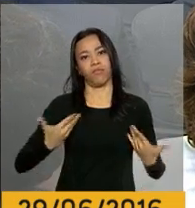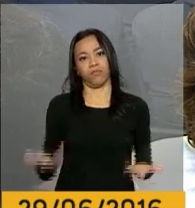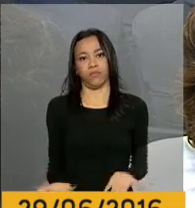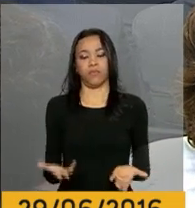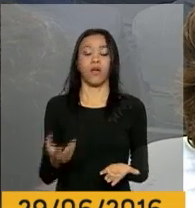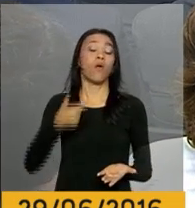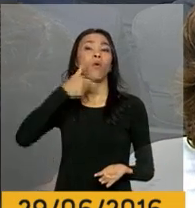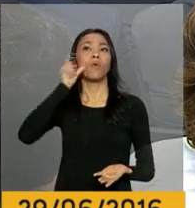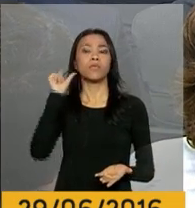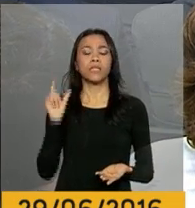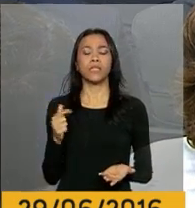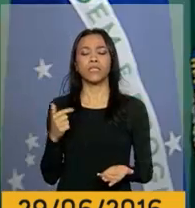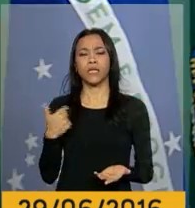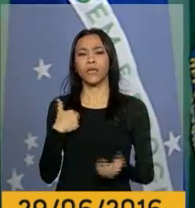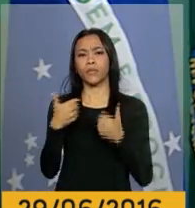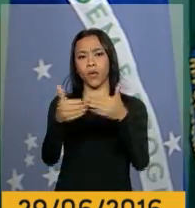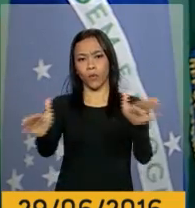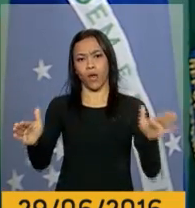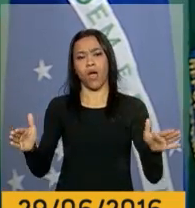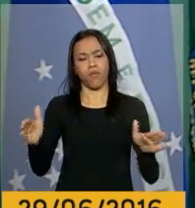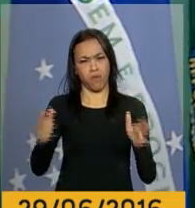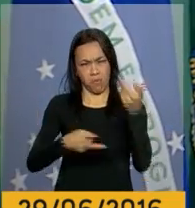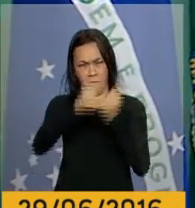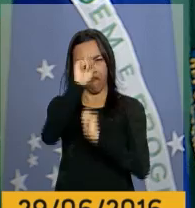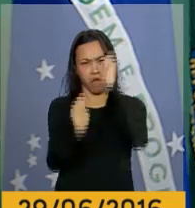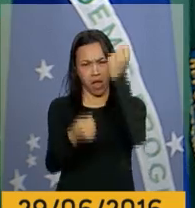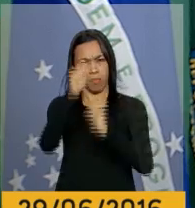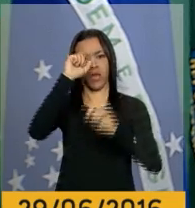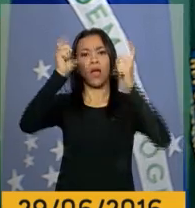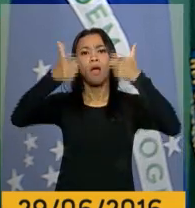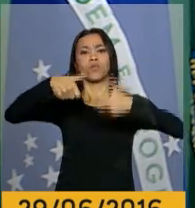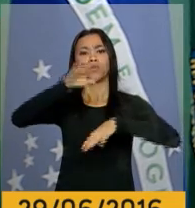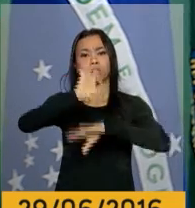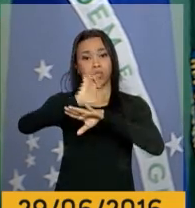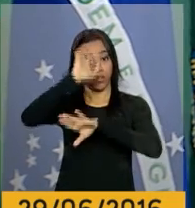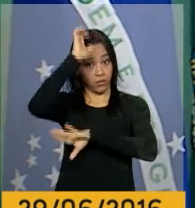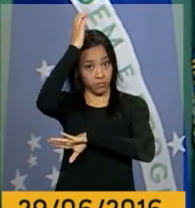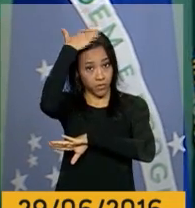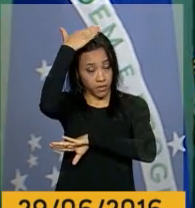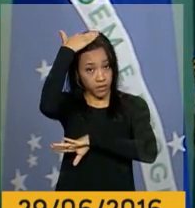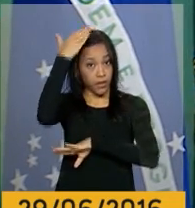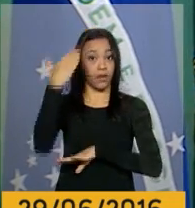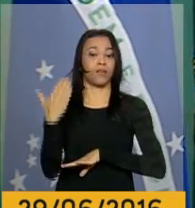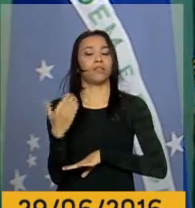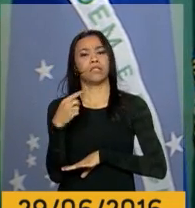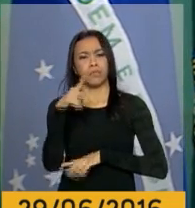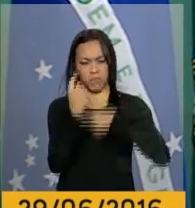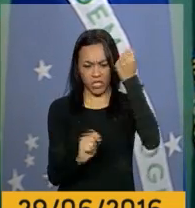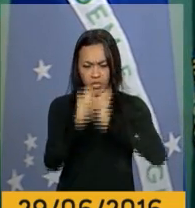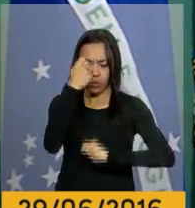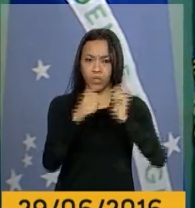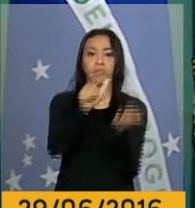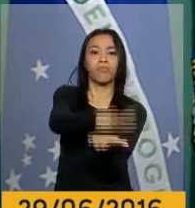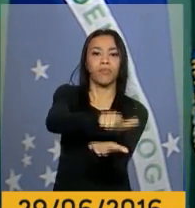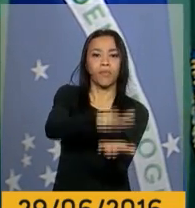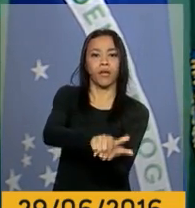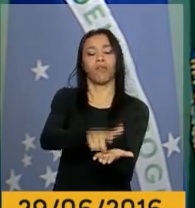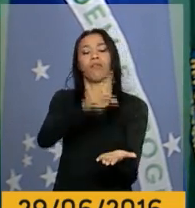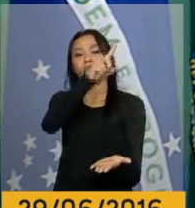ontem eu inaugurava uma grande fábrica no Paraná, das indústrias Klabin,